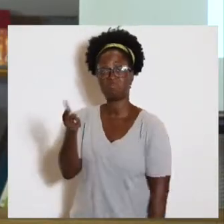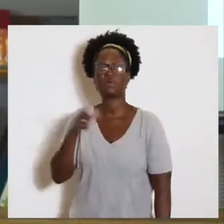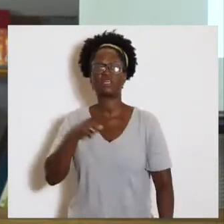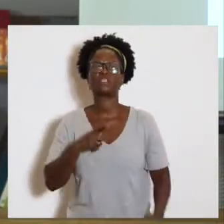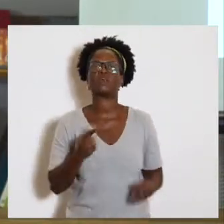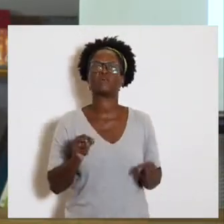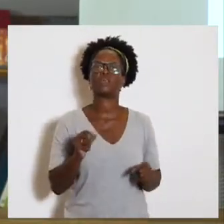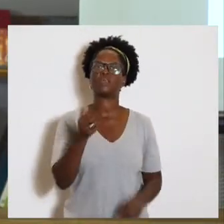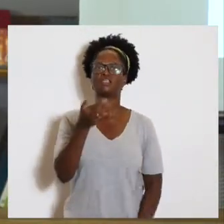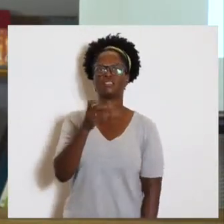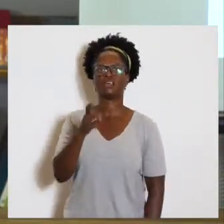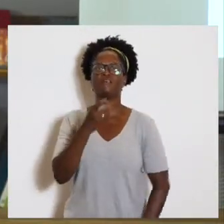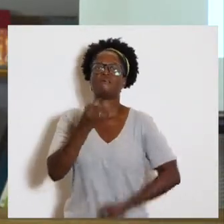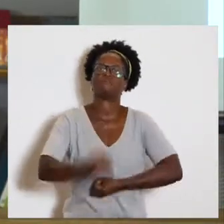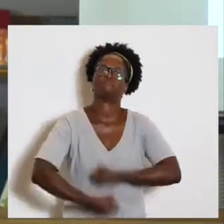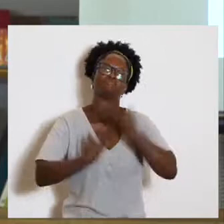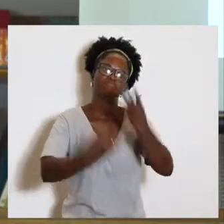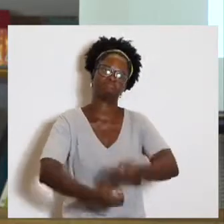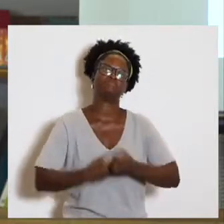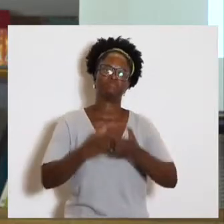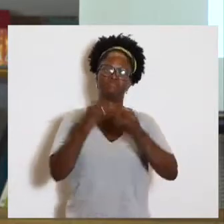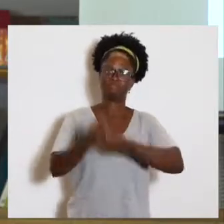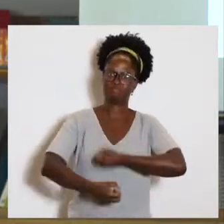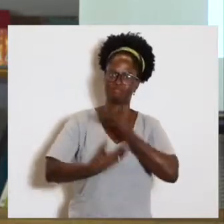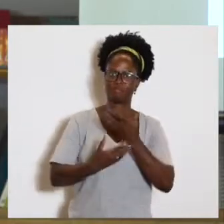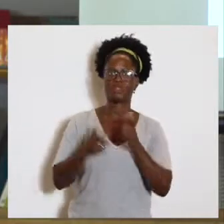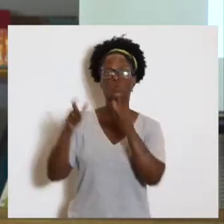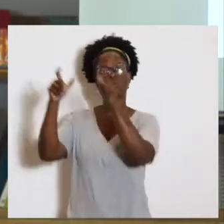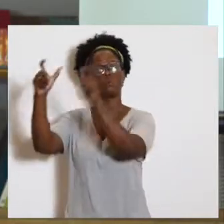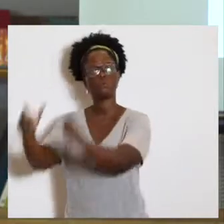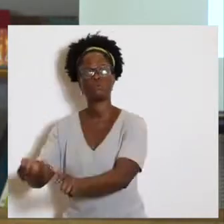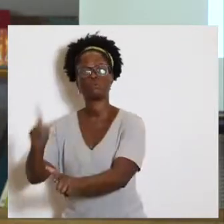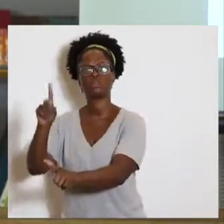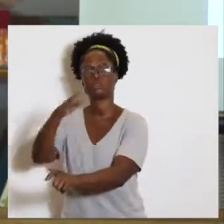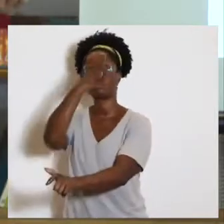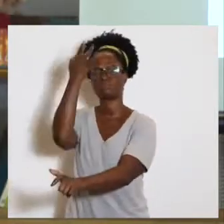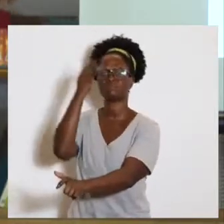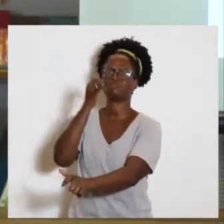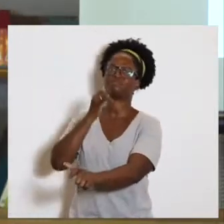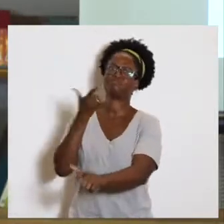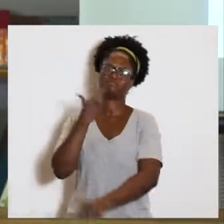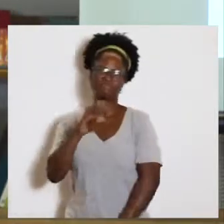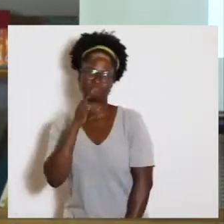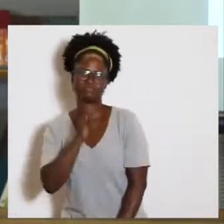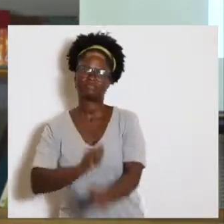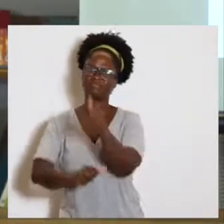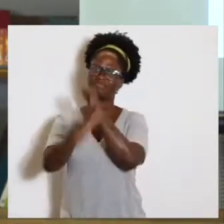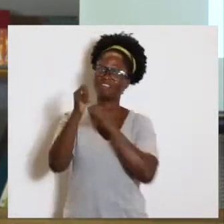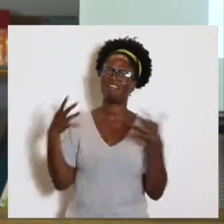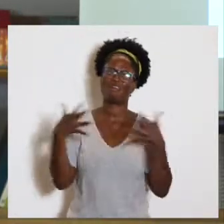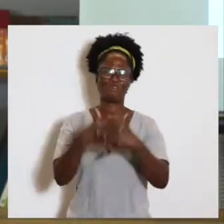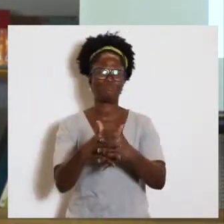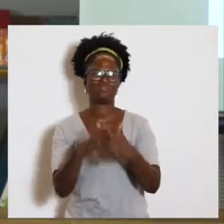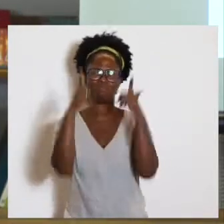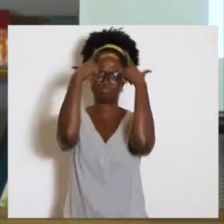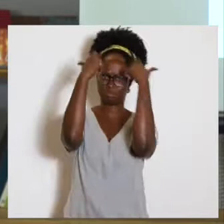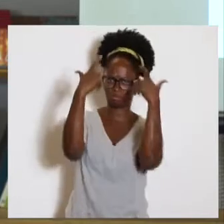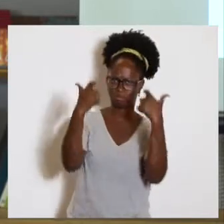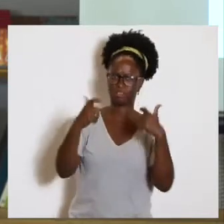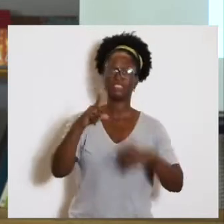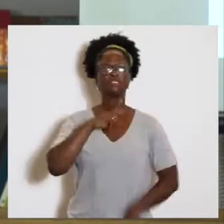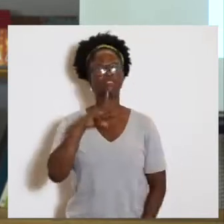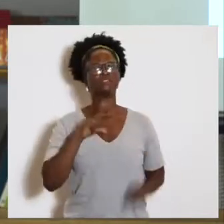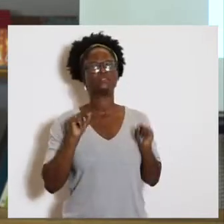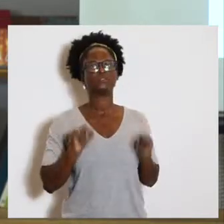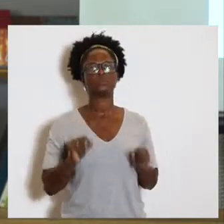sarau poético aquele espaço está relacionado ao consumo de bebida alcoólica as confusões a violência